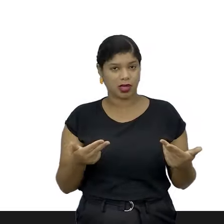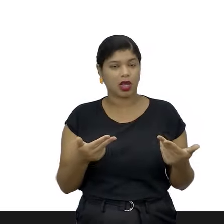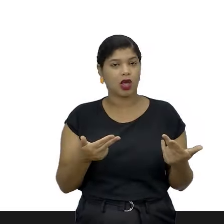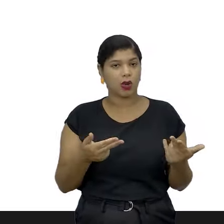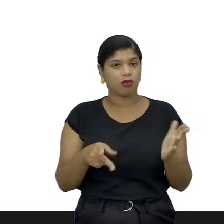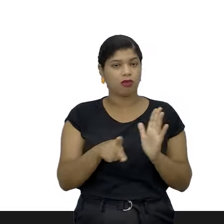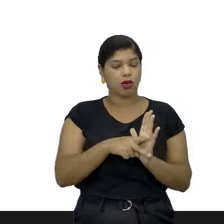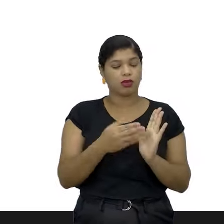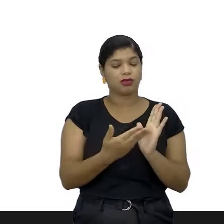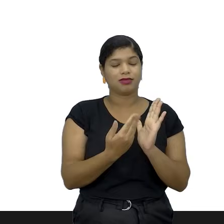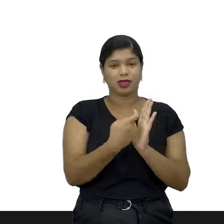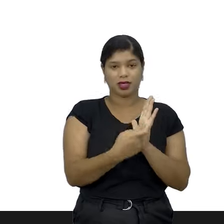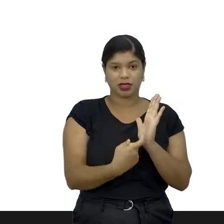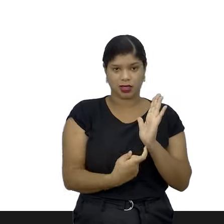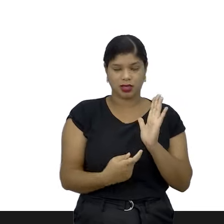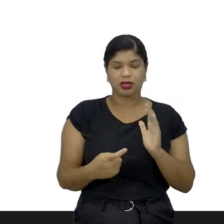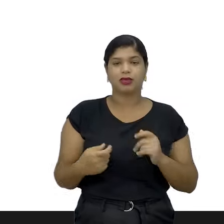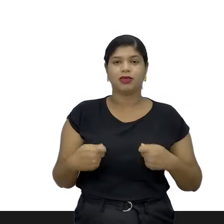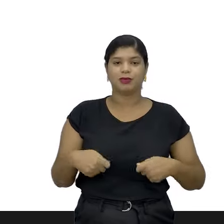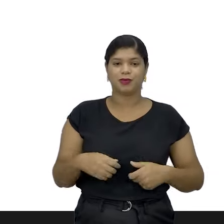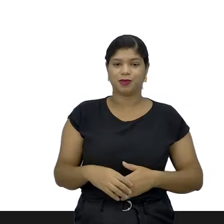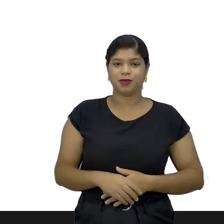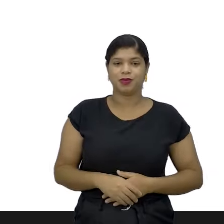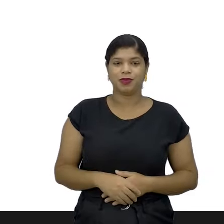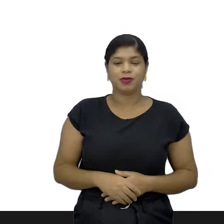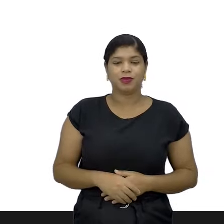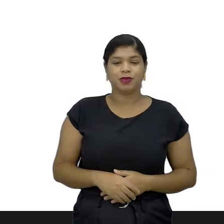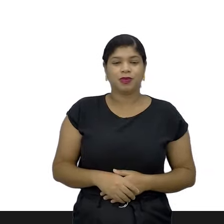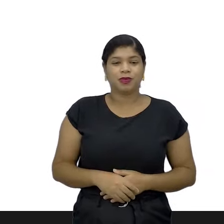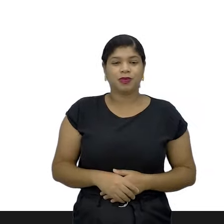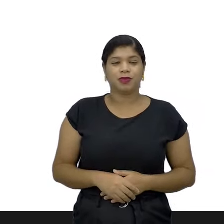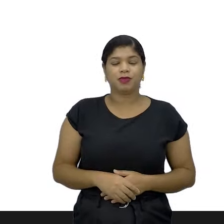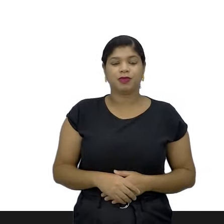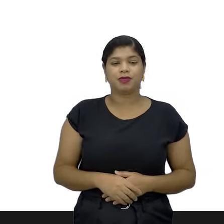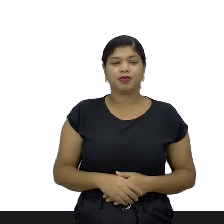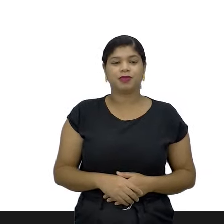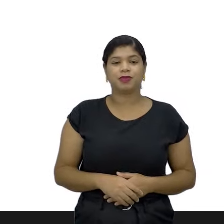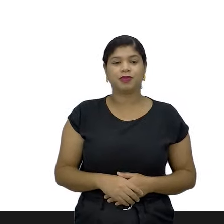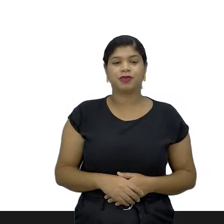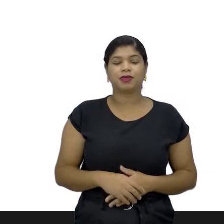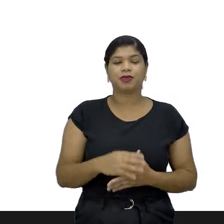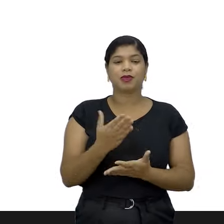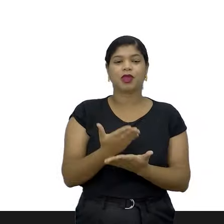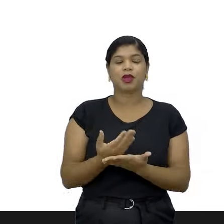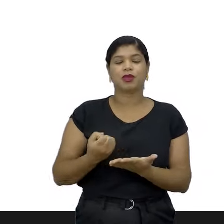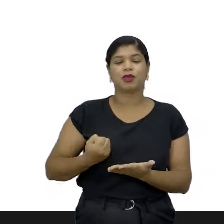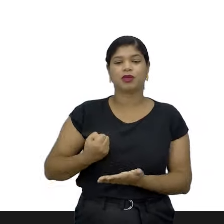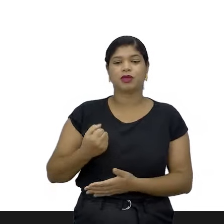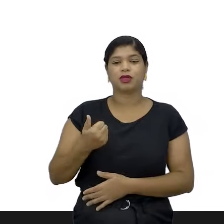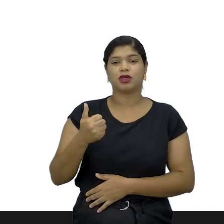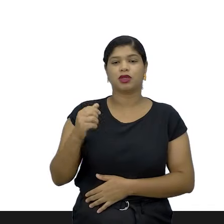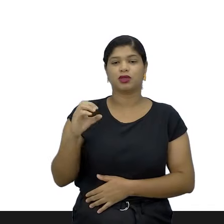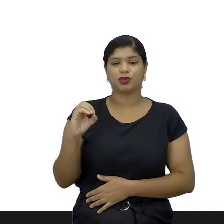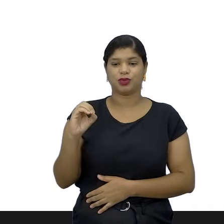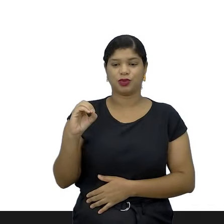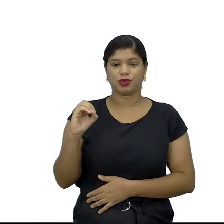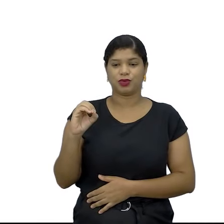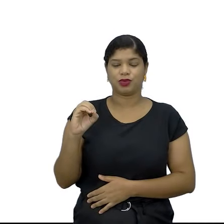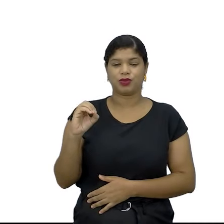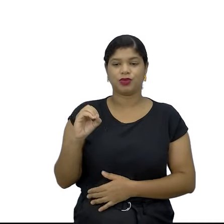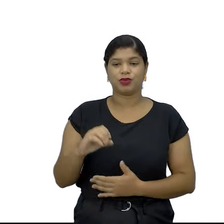que eles trouxeram, ok? E a aula 10, ela